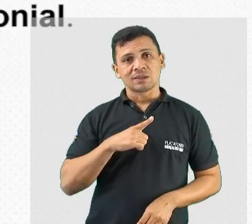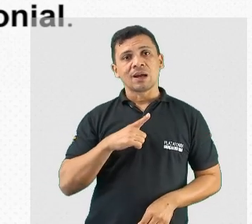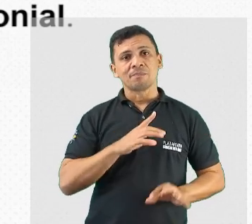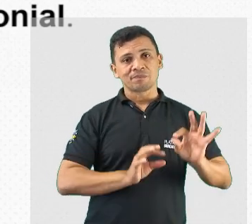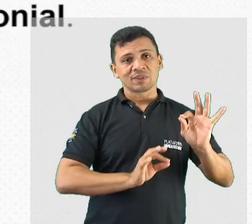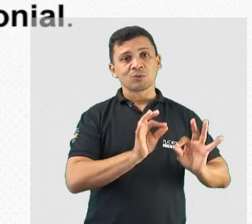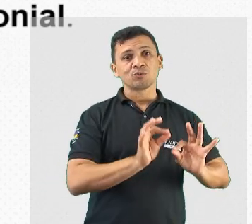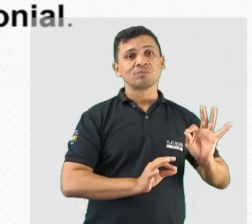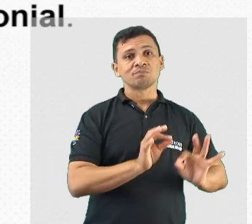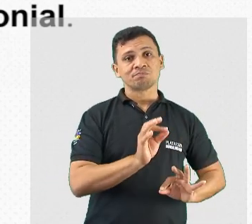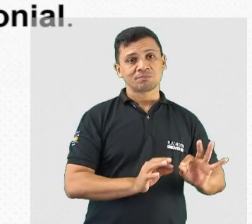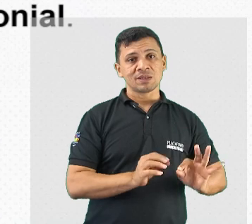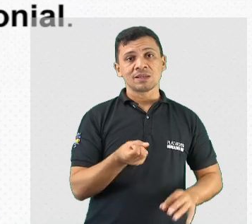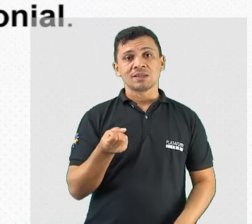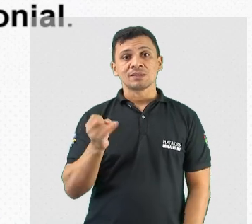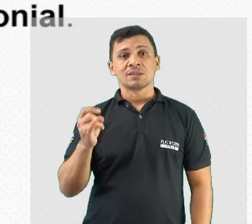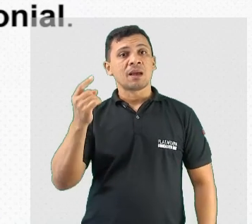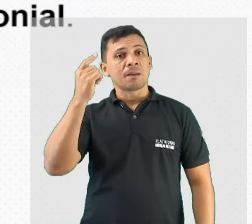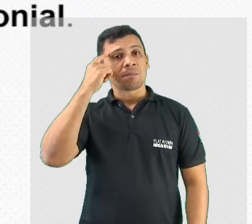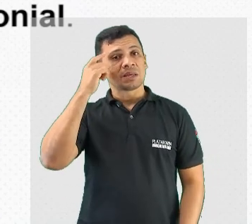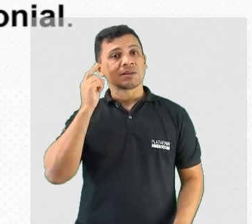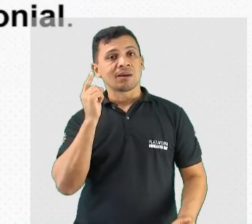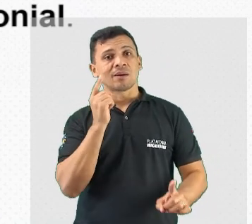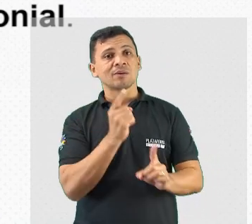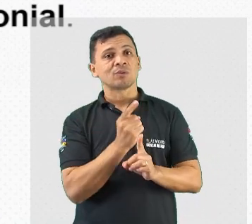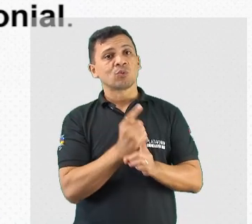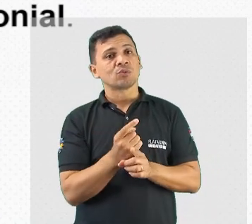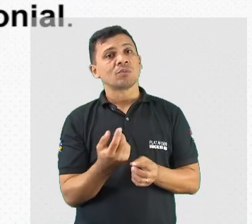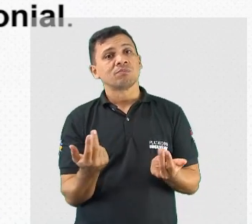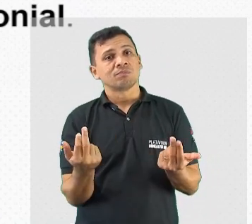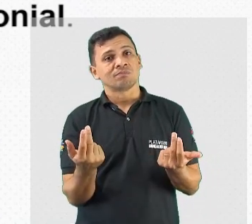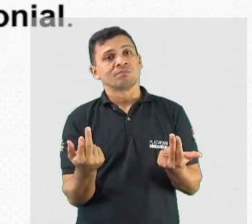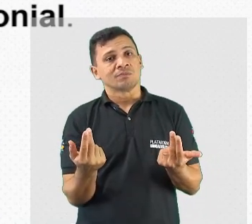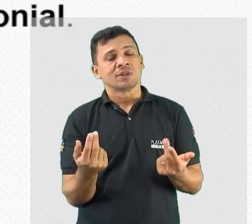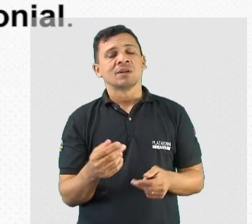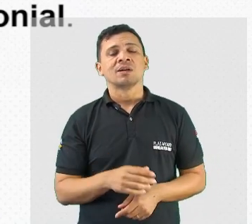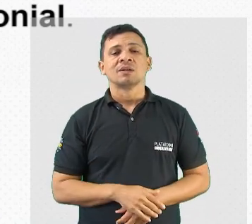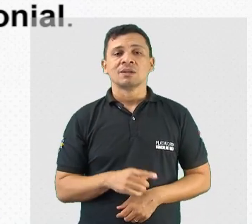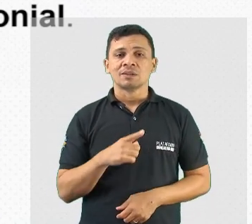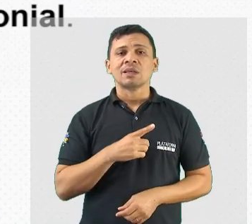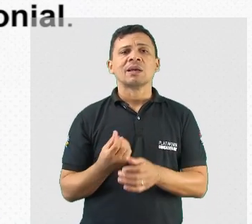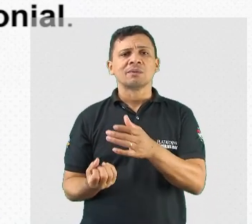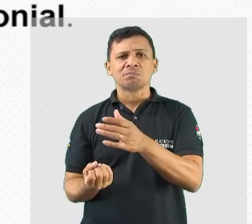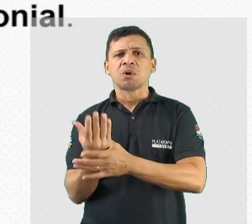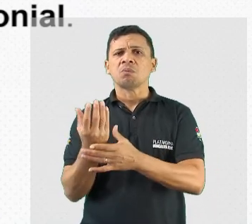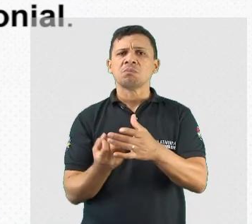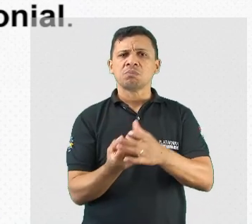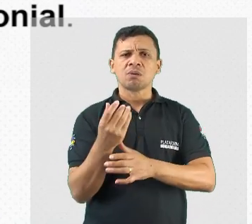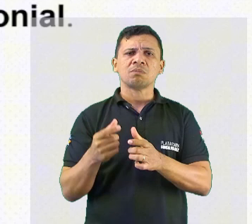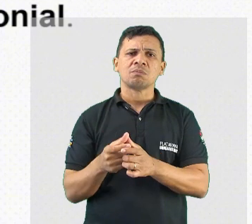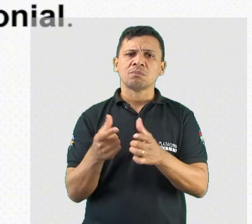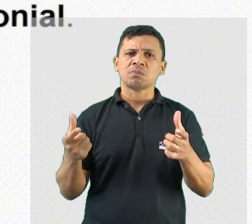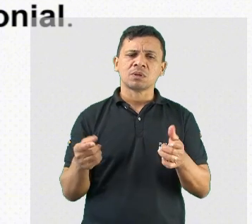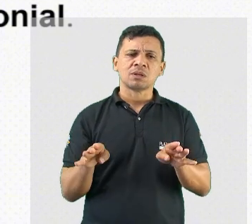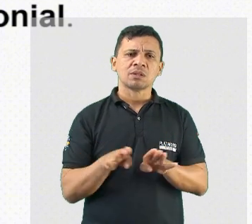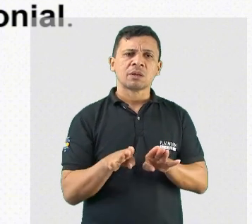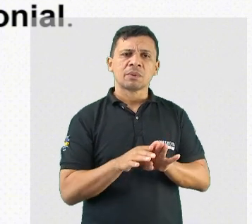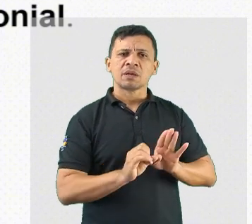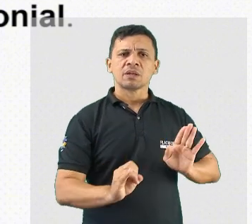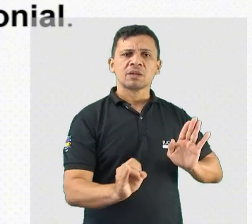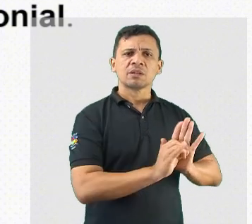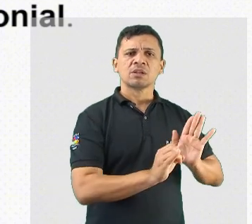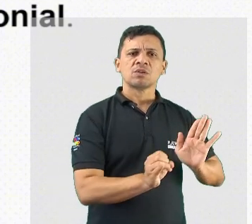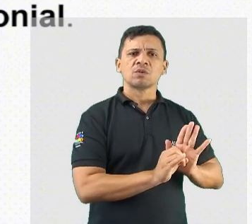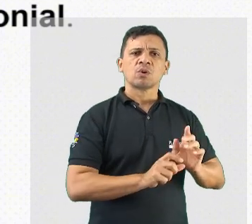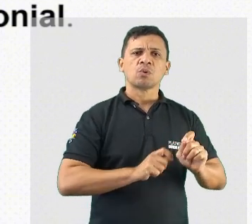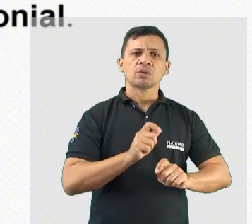se pensar até a gente achar um ponto comum. Mas o que se tem é uma grande produção e principalmente uma identificação do que nós chamamos